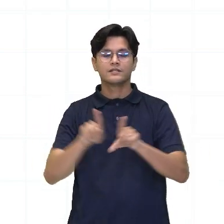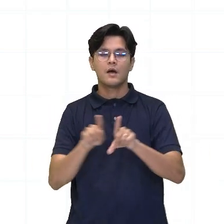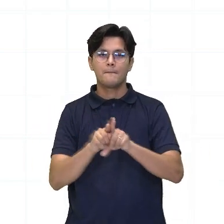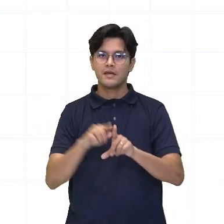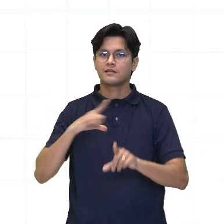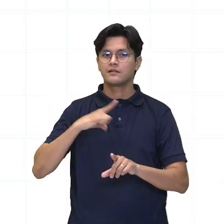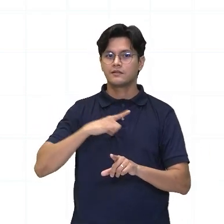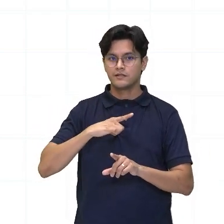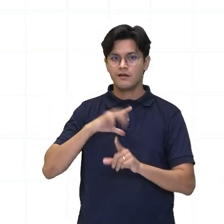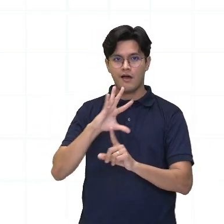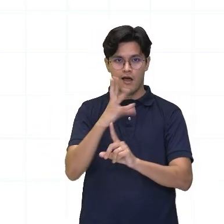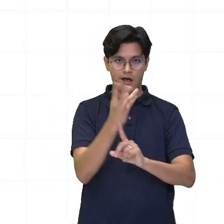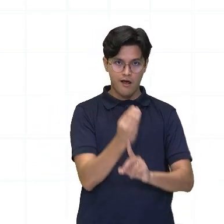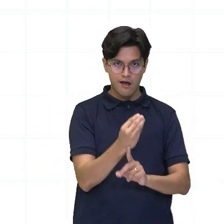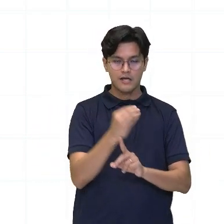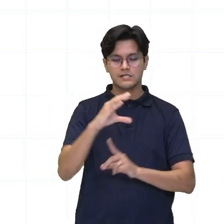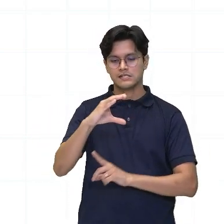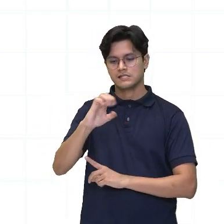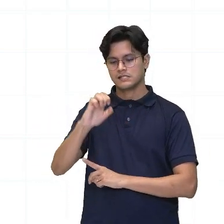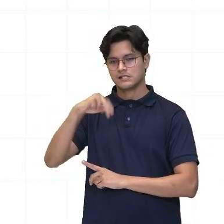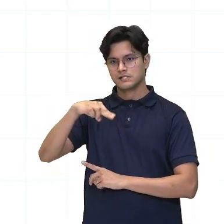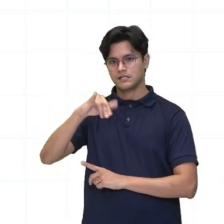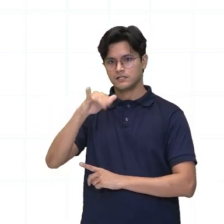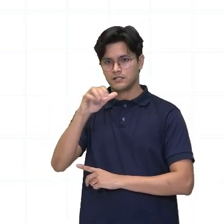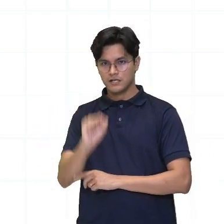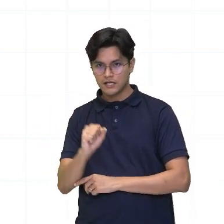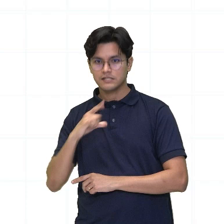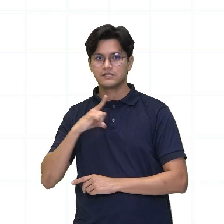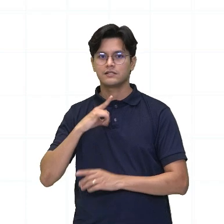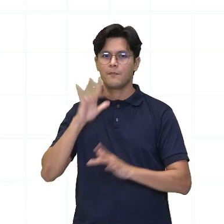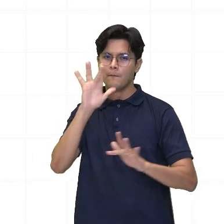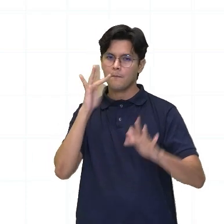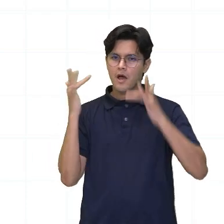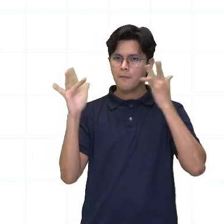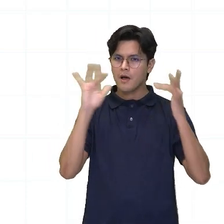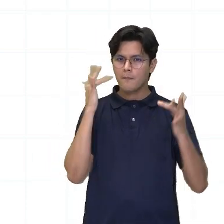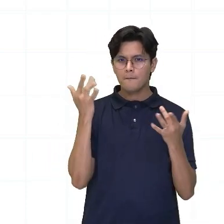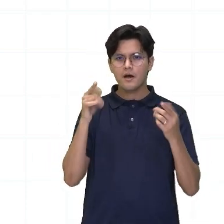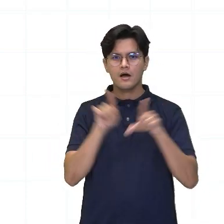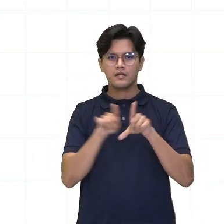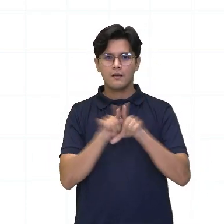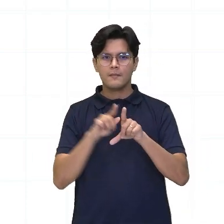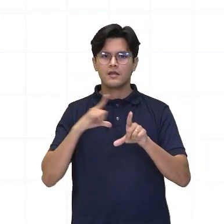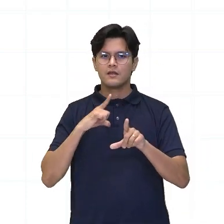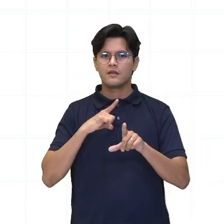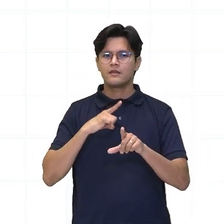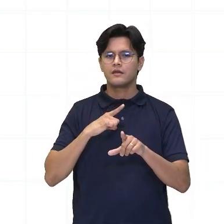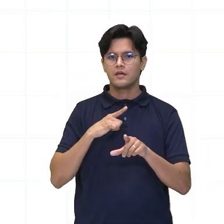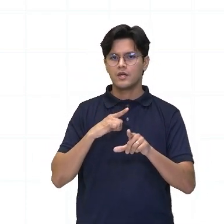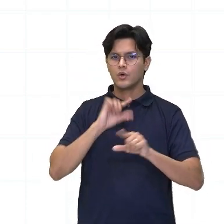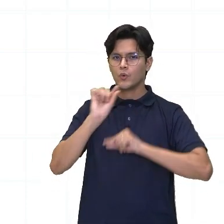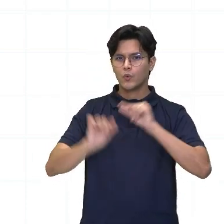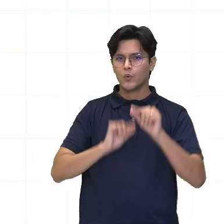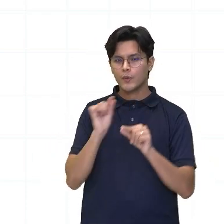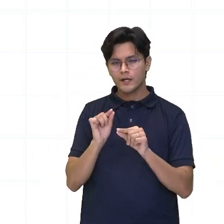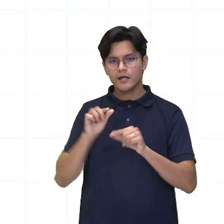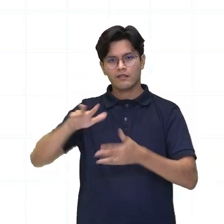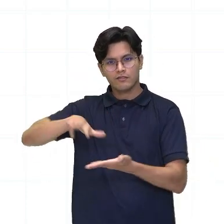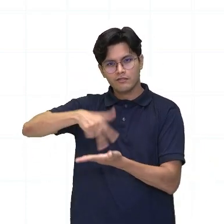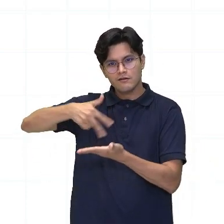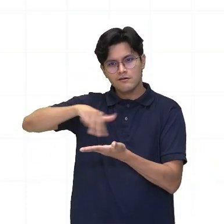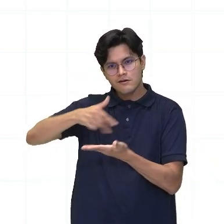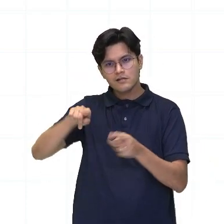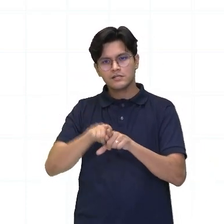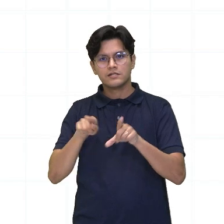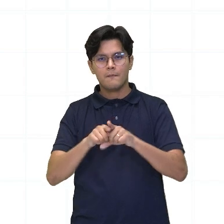As artes cênicas, para acontecer, ela precisa da participação do público, certo? E ela é efêmera, ela acontece só no momento